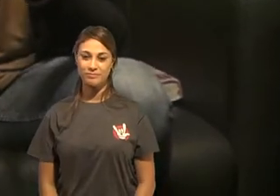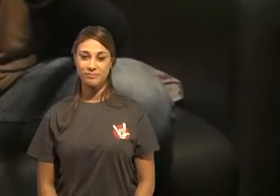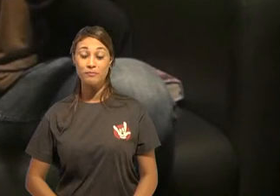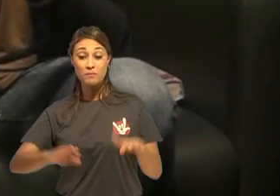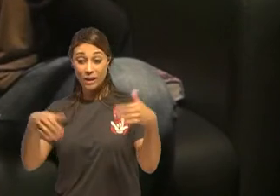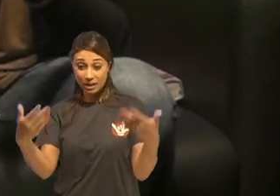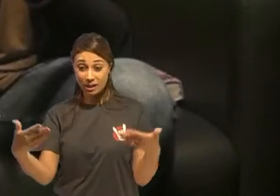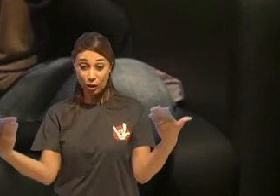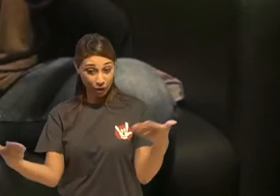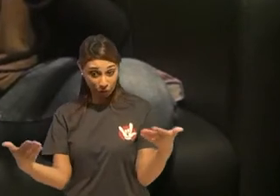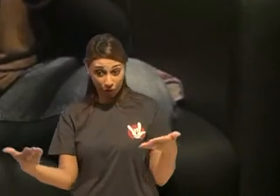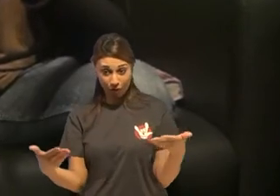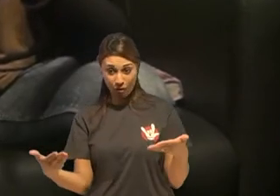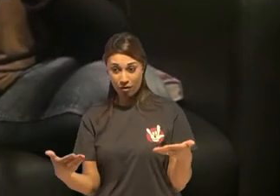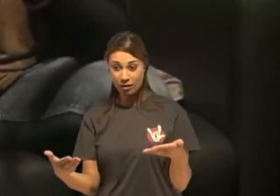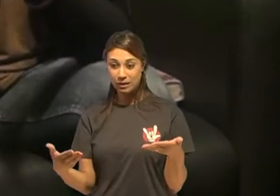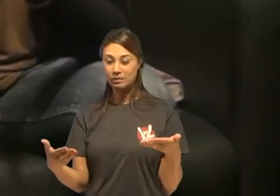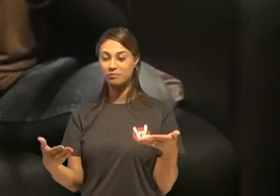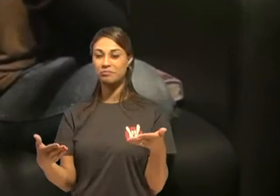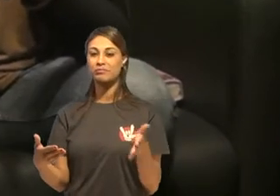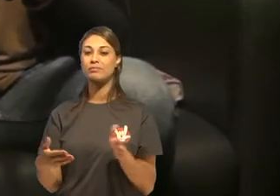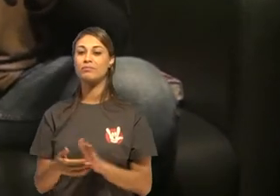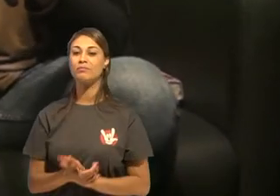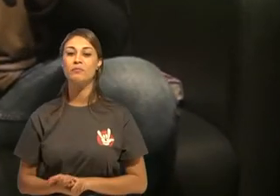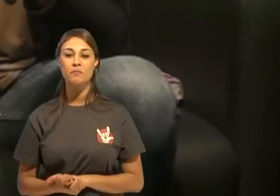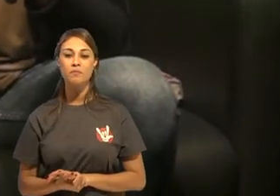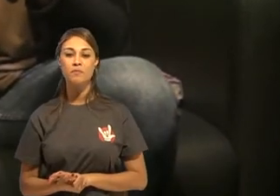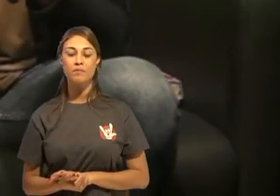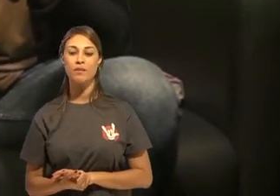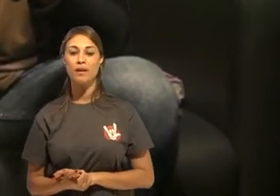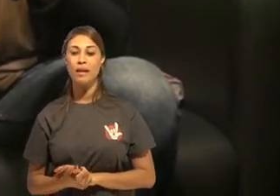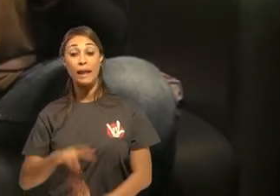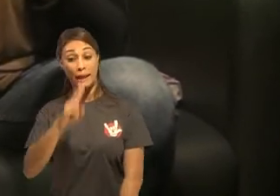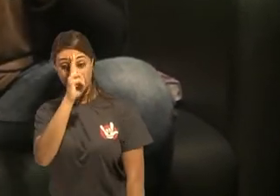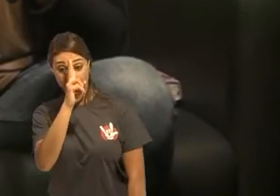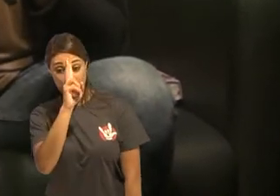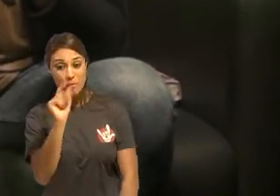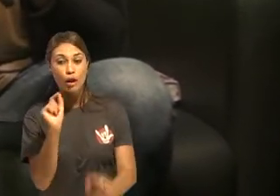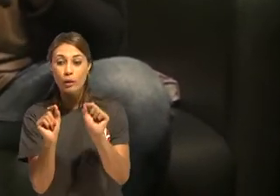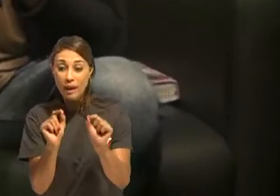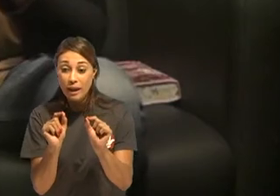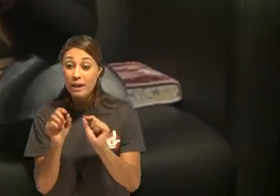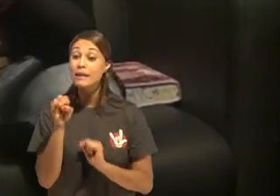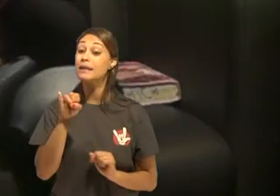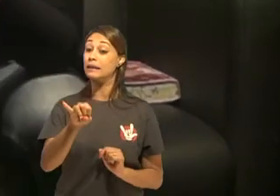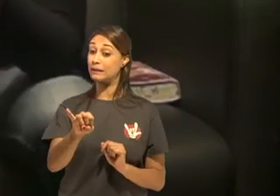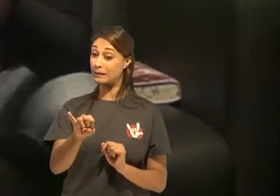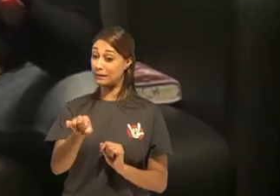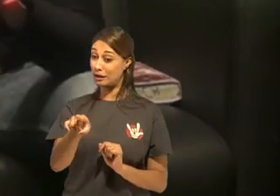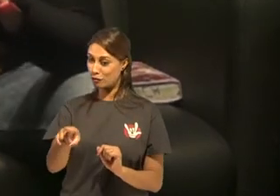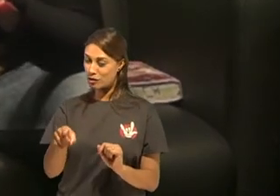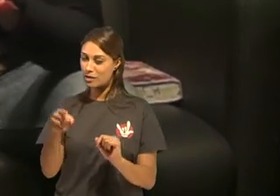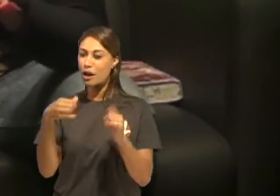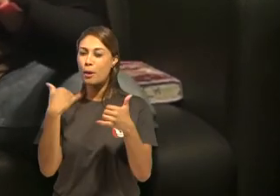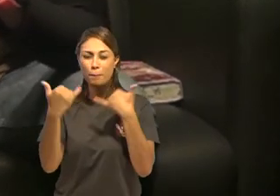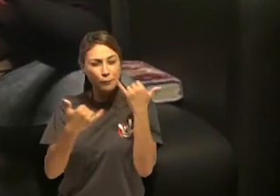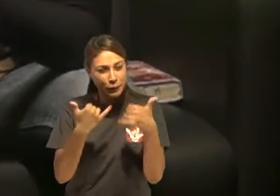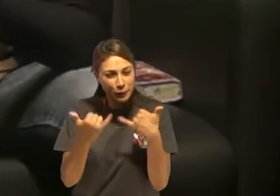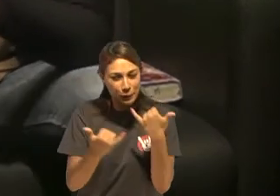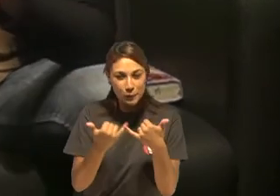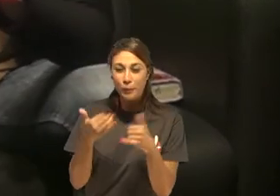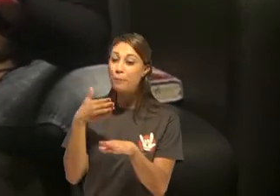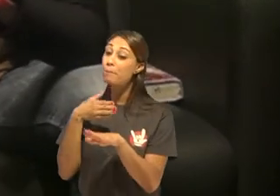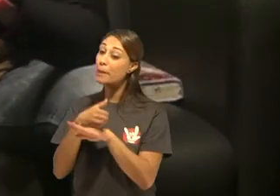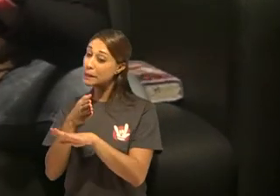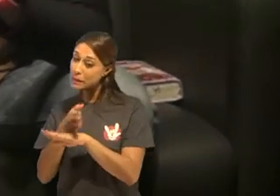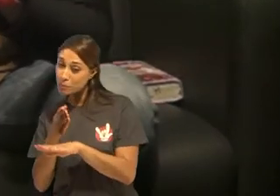agora, você não vai fazer isso agora, mas lembre-se o seguinte... Você que entrou na brincadeira, você estava na chuva para se molhar. Agora